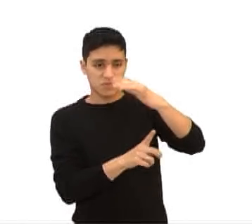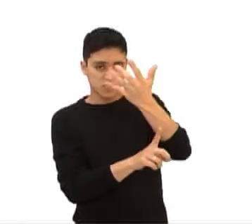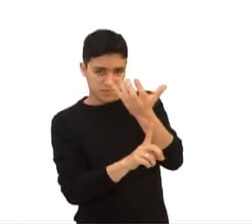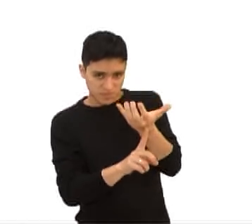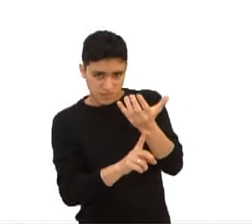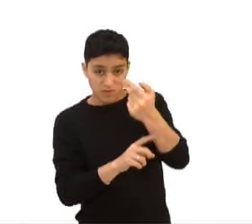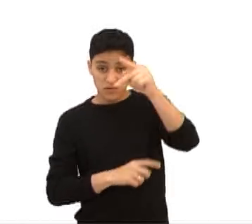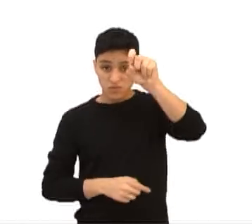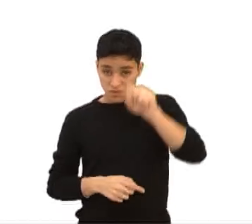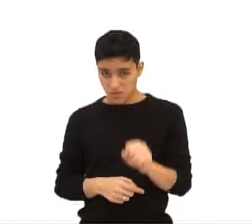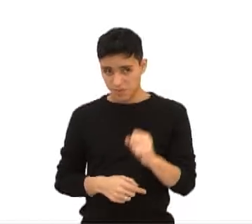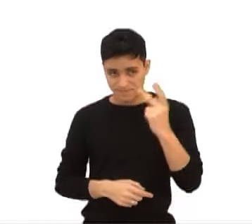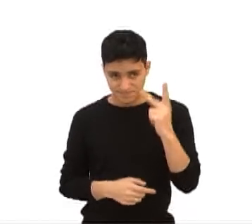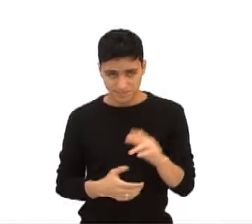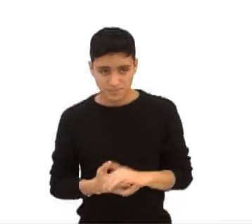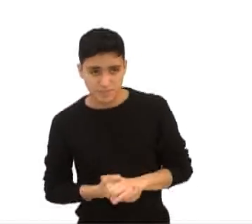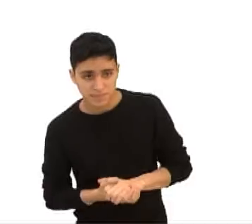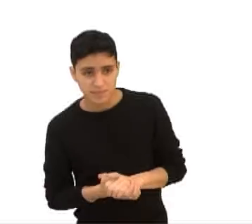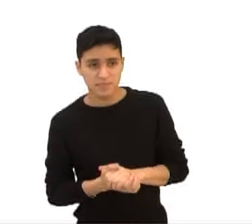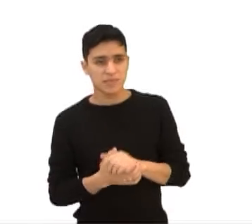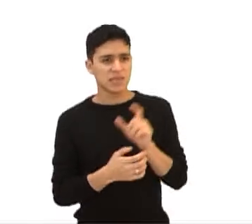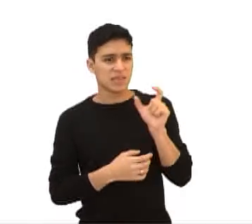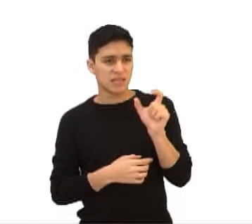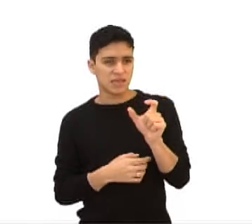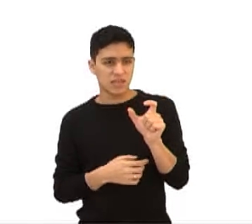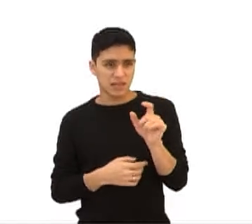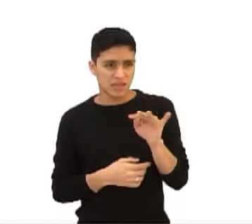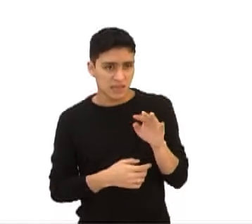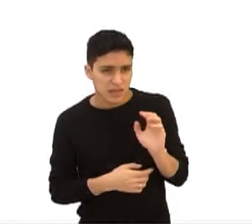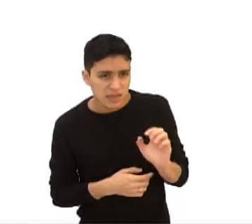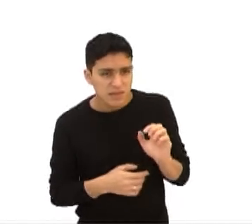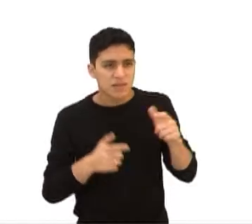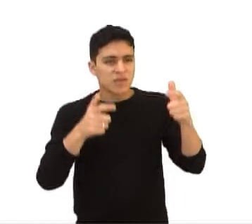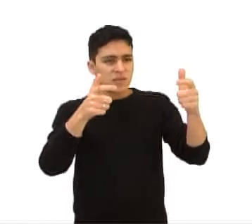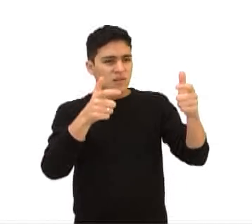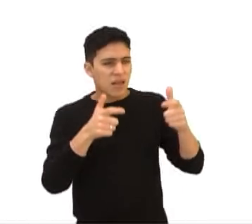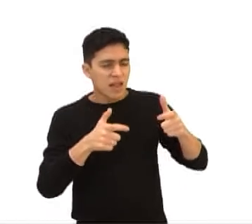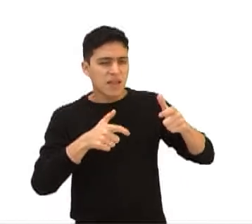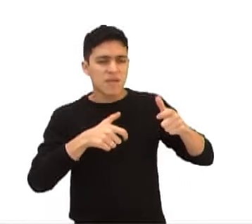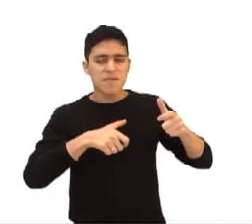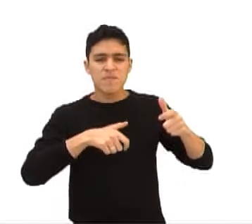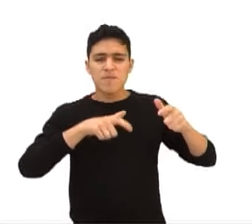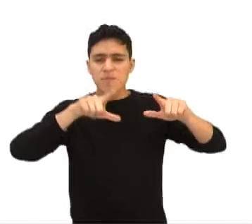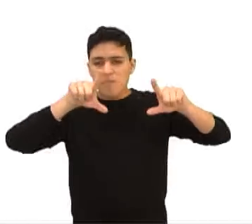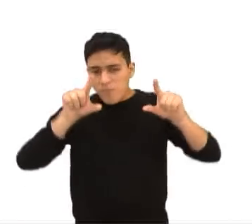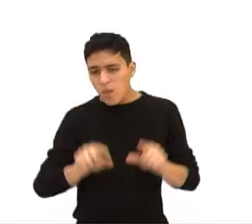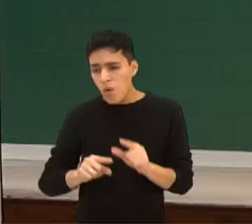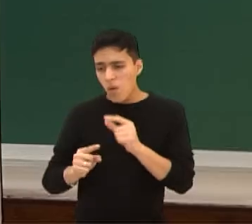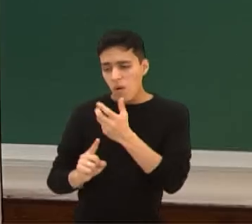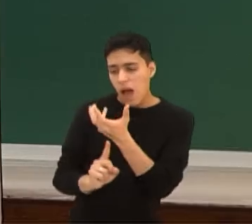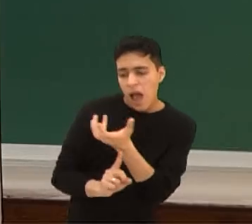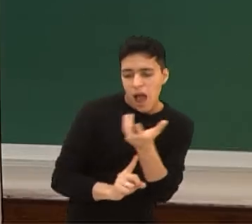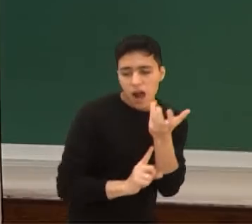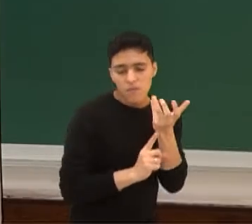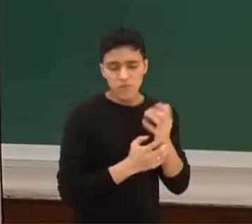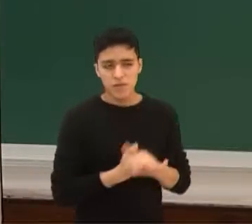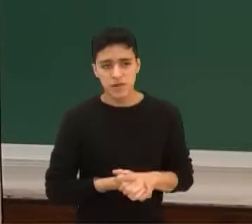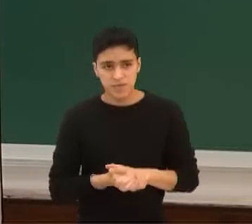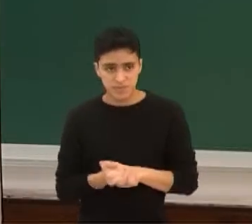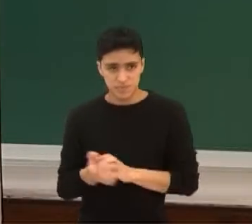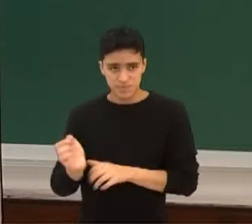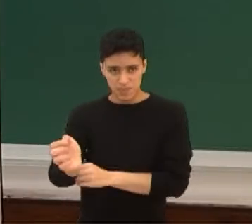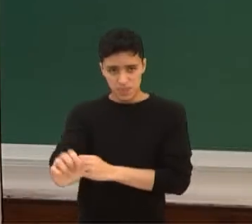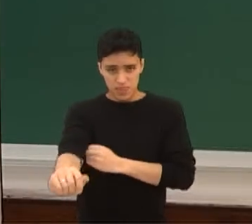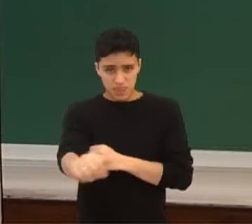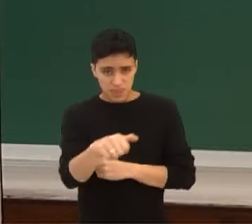bioma. E o termo taiga é utilizado para designar as áreas menos arborizadas. Então, à medida com que a área vai